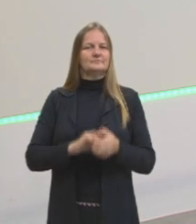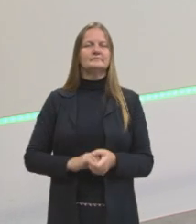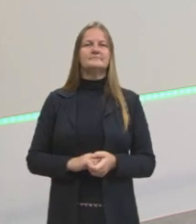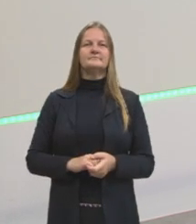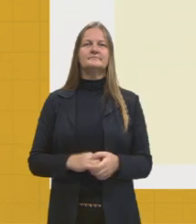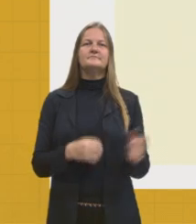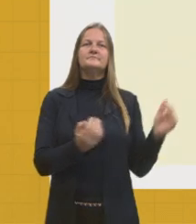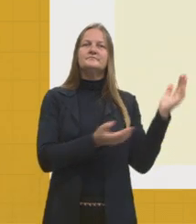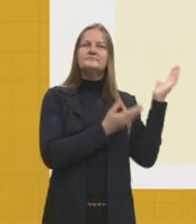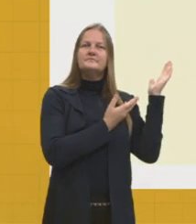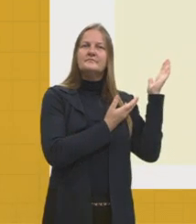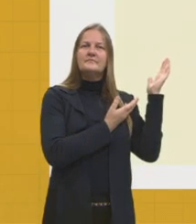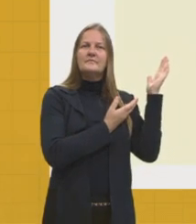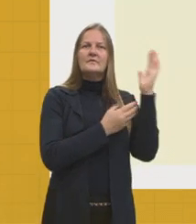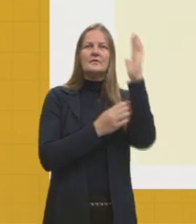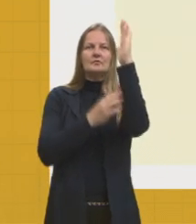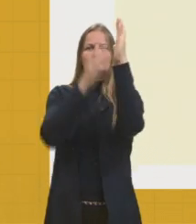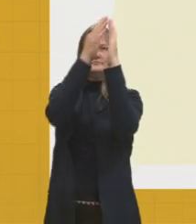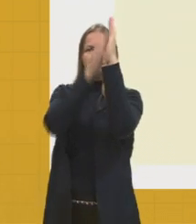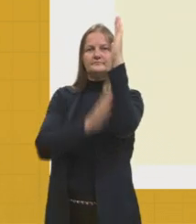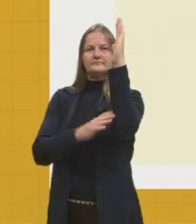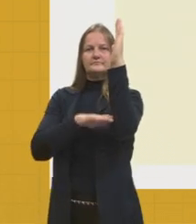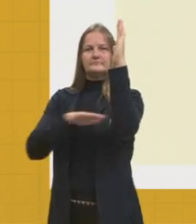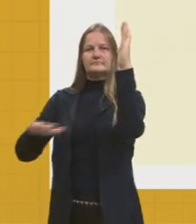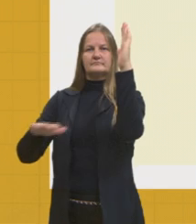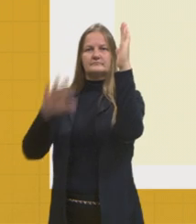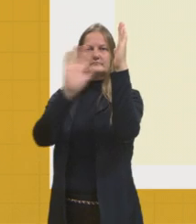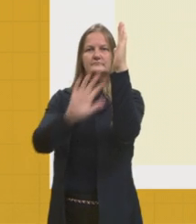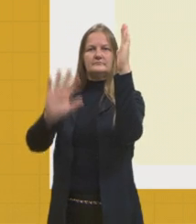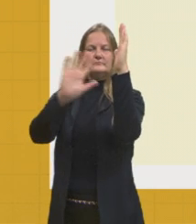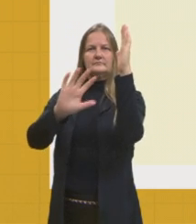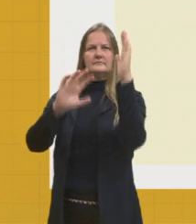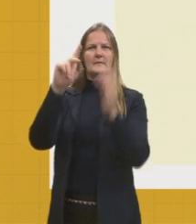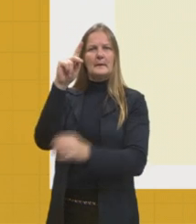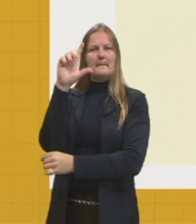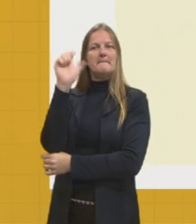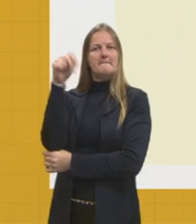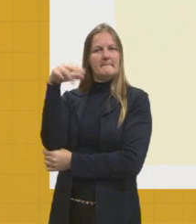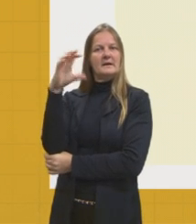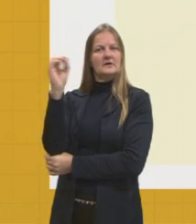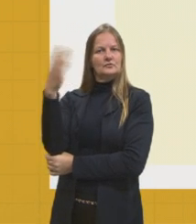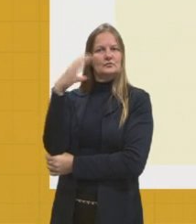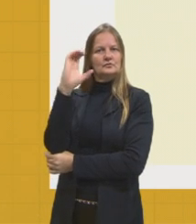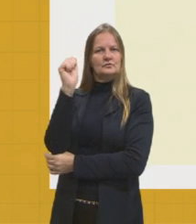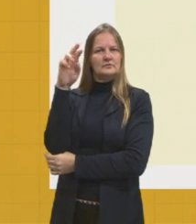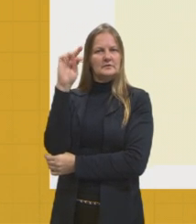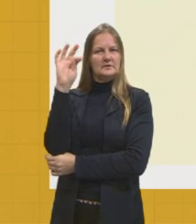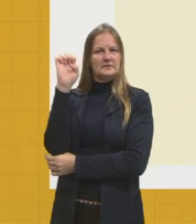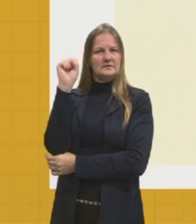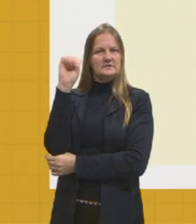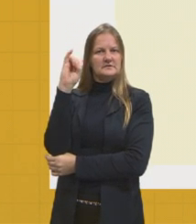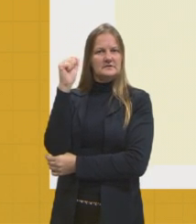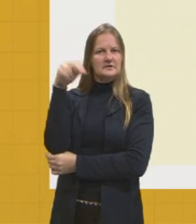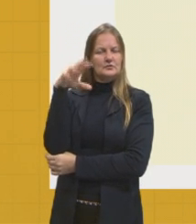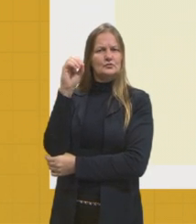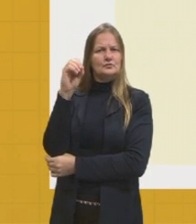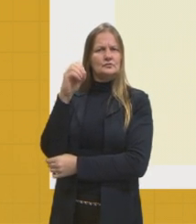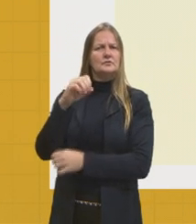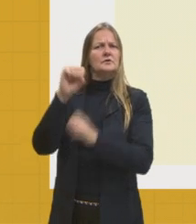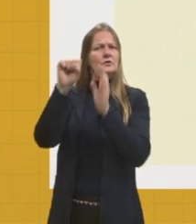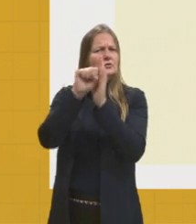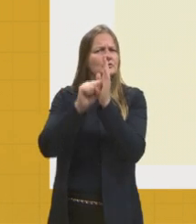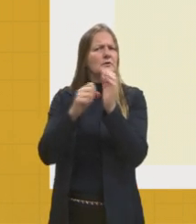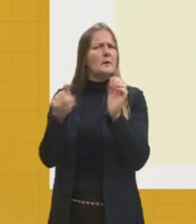é o plano cartesiano Aqui nós temos o plano cartesiano quando cartesiano como eu falei aula passada então é um sistema